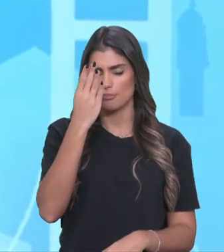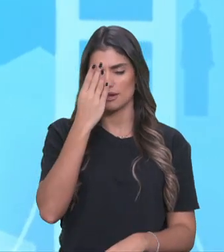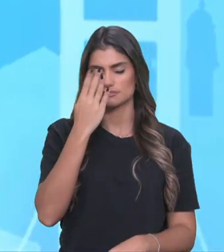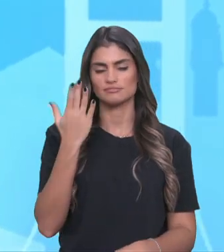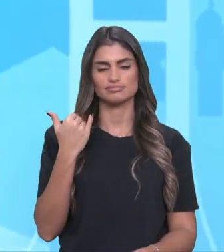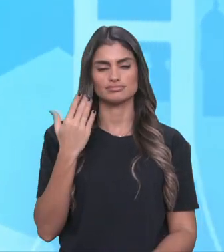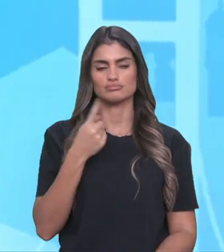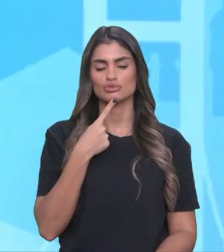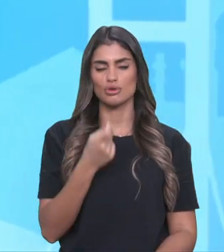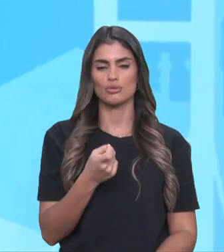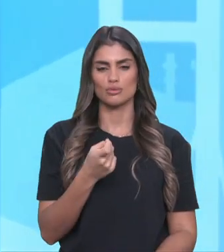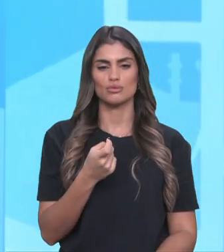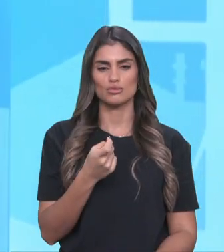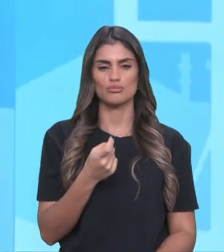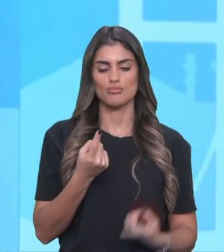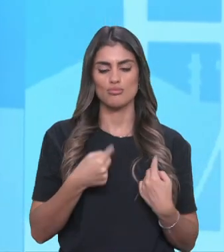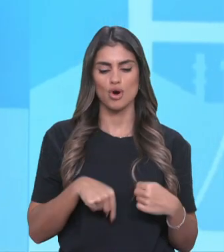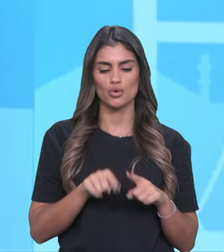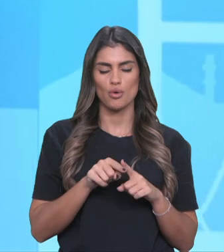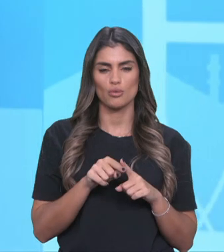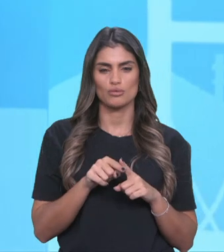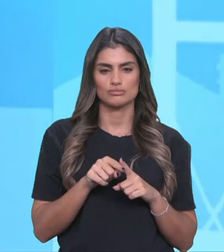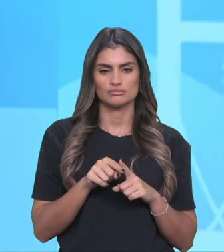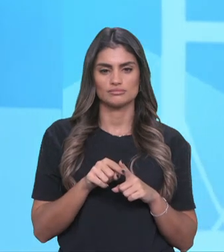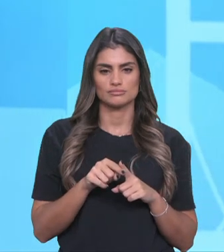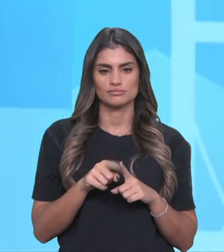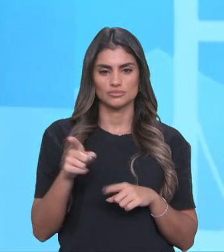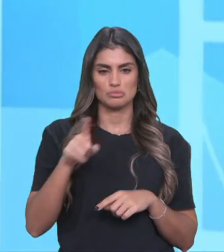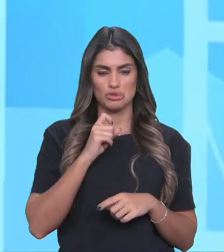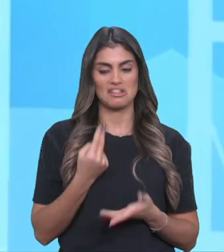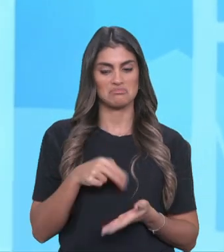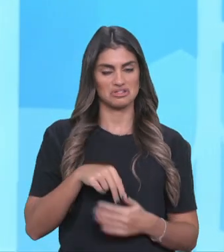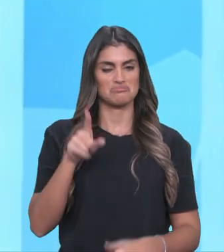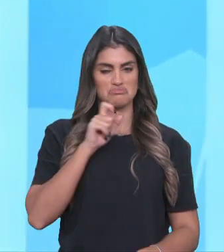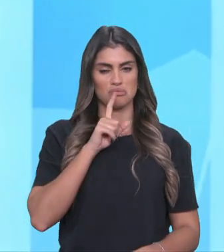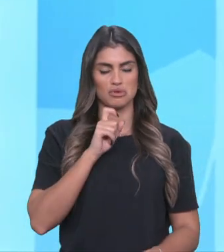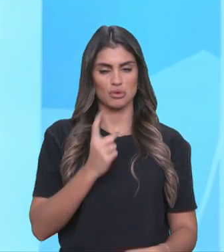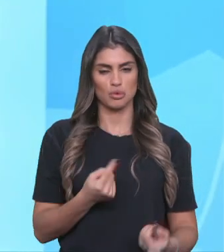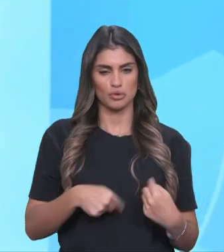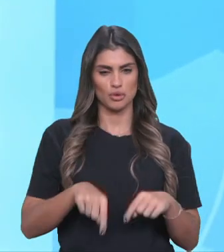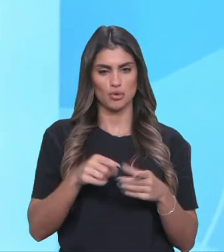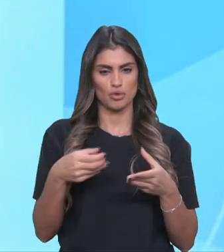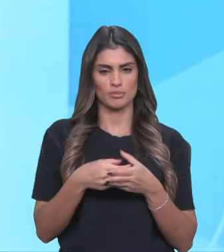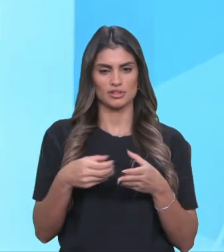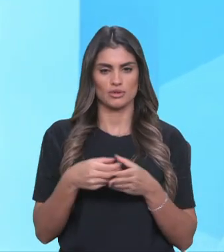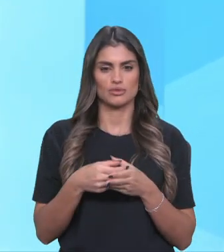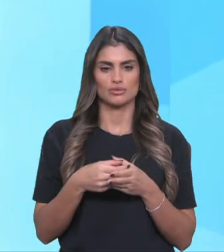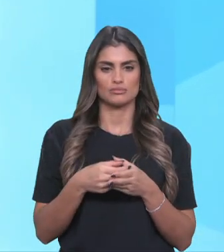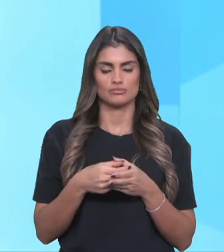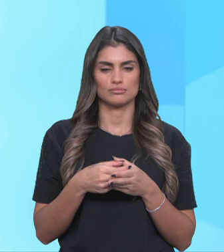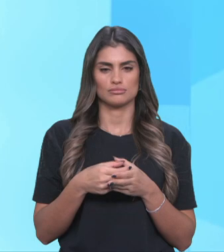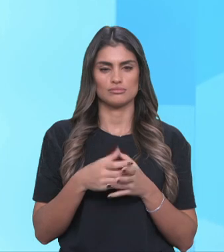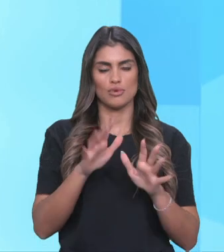fez numa reunião em Roma, que se calhar também estava o Dom José Cordeiro, quando reuniu o Comitê Pontifício para os Congressos